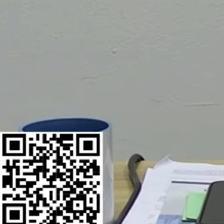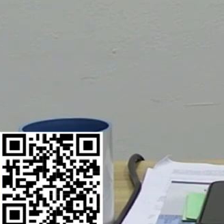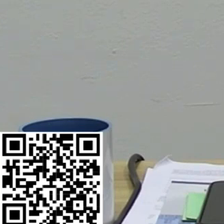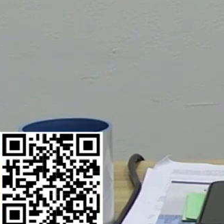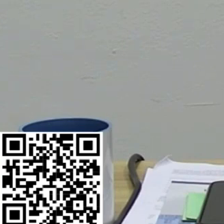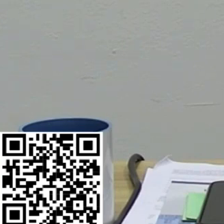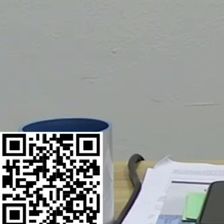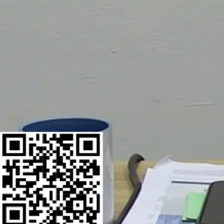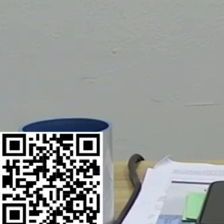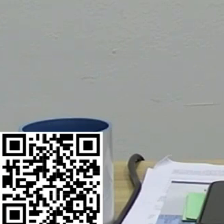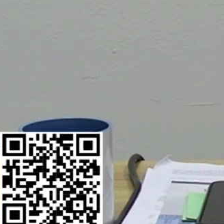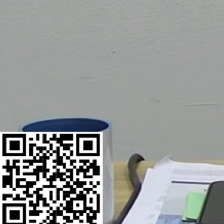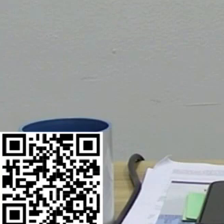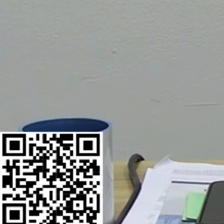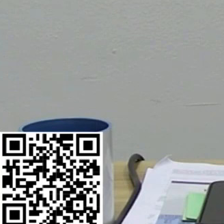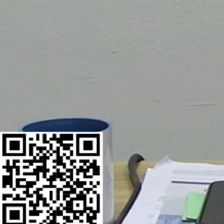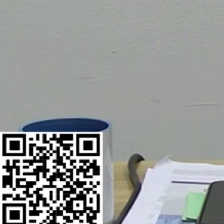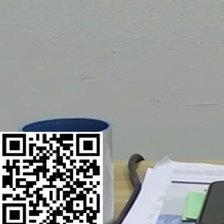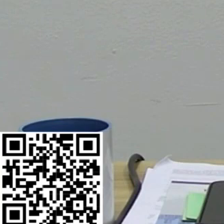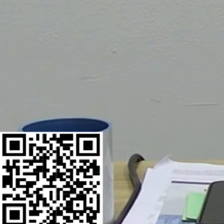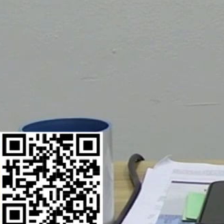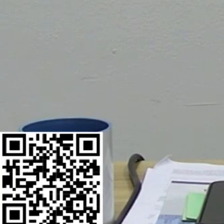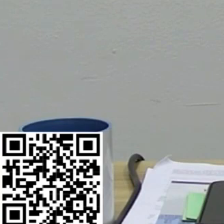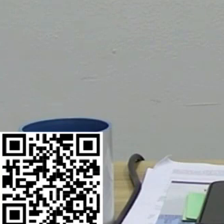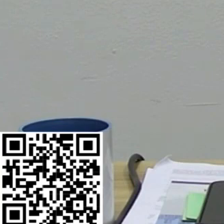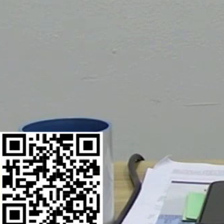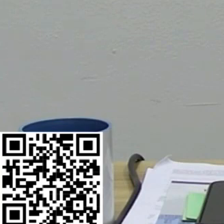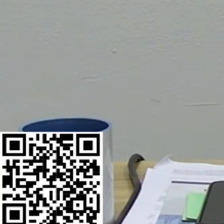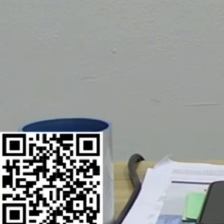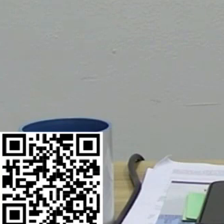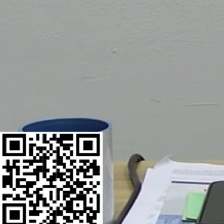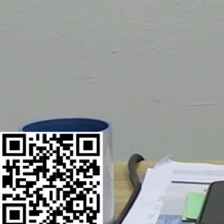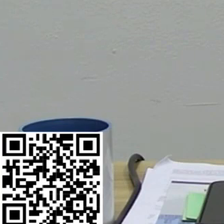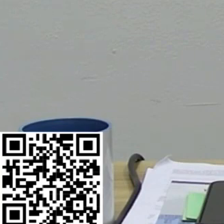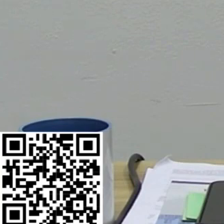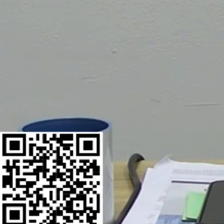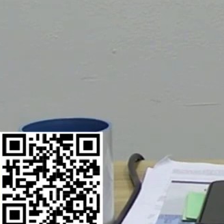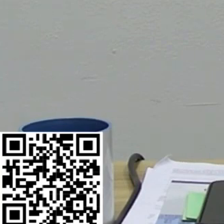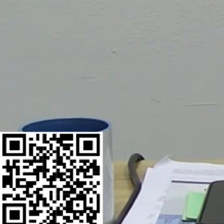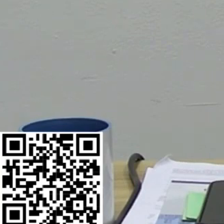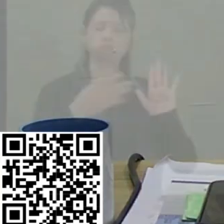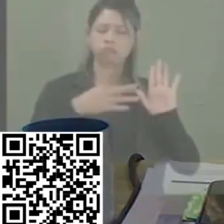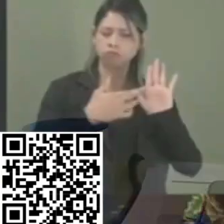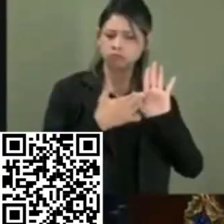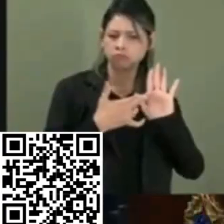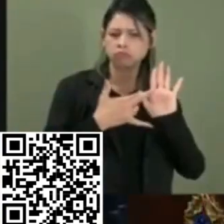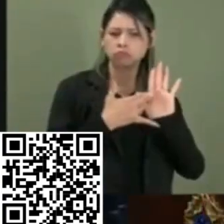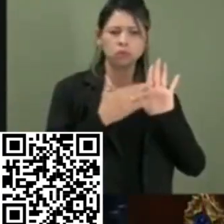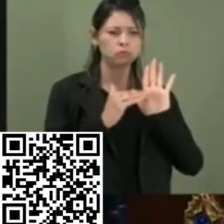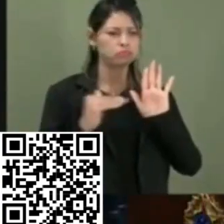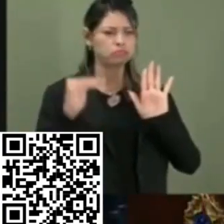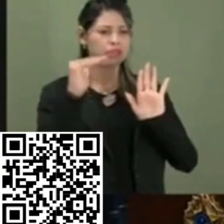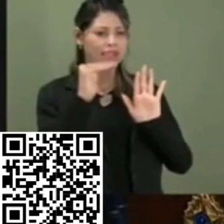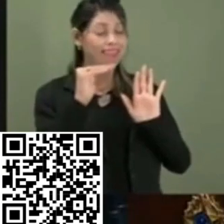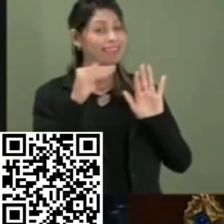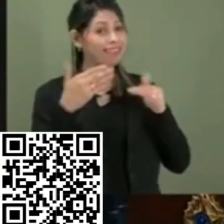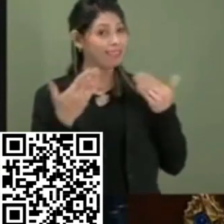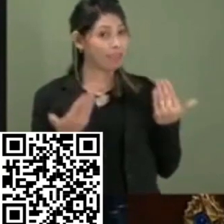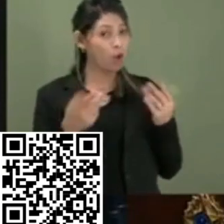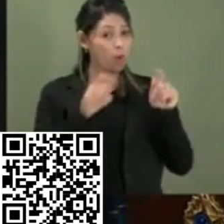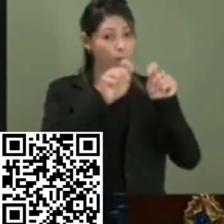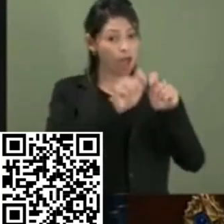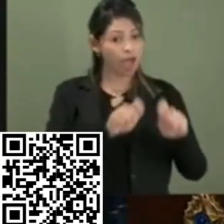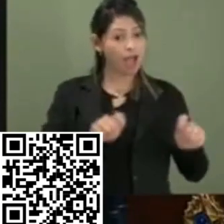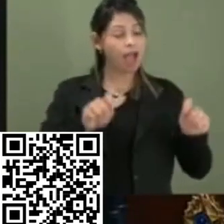tempo presidiu o Senado da República. Vamos ouvi-lo. A Assembleia